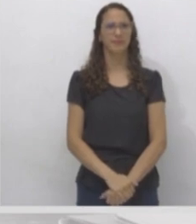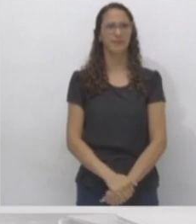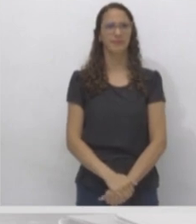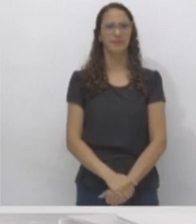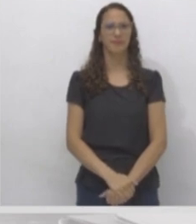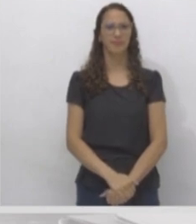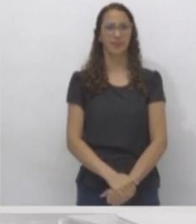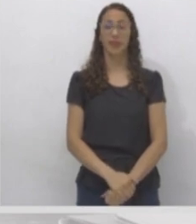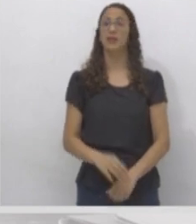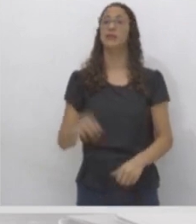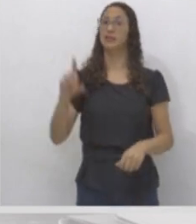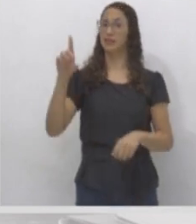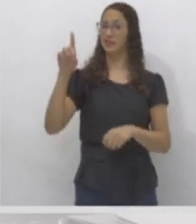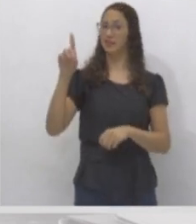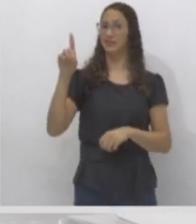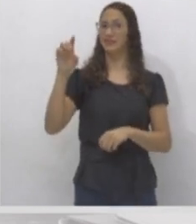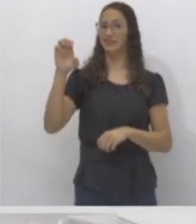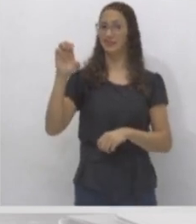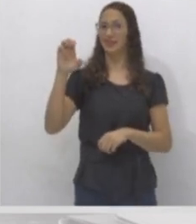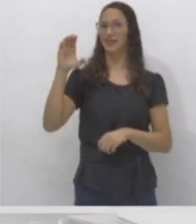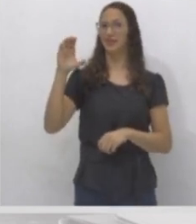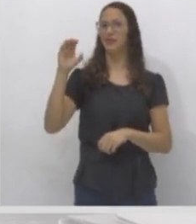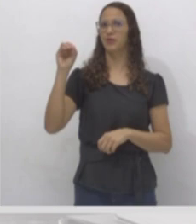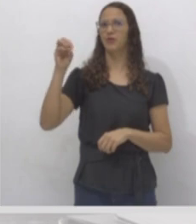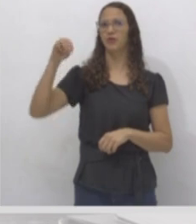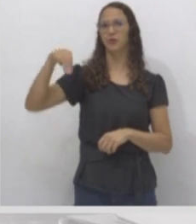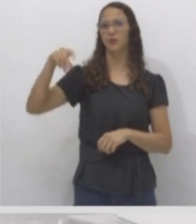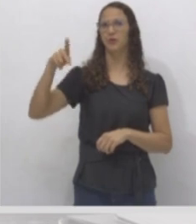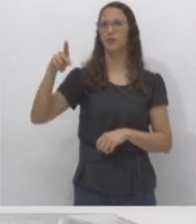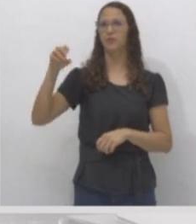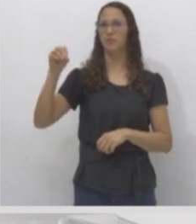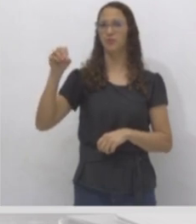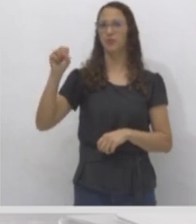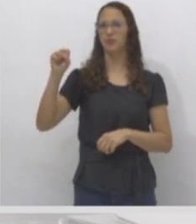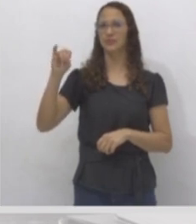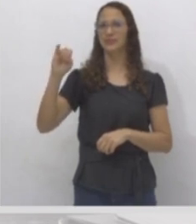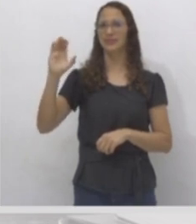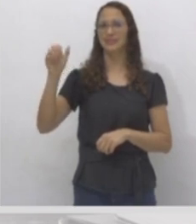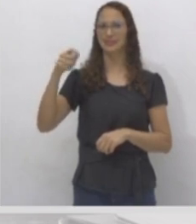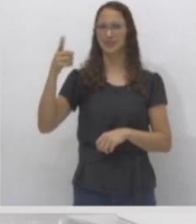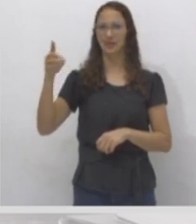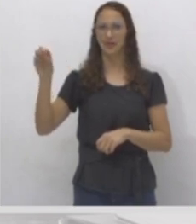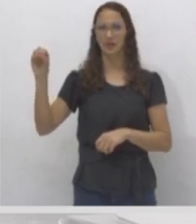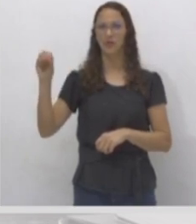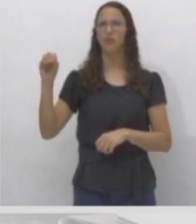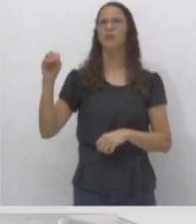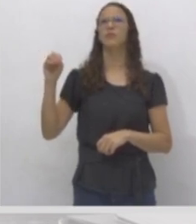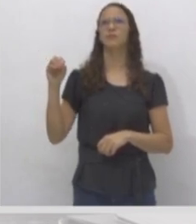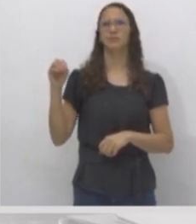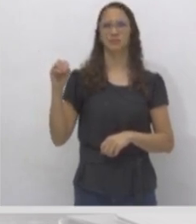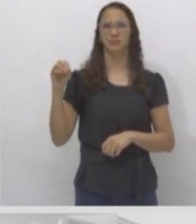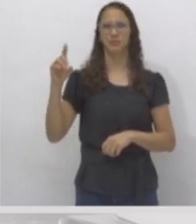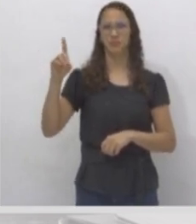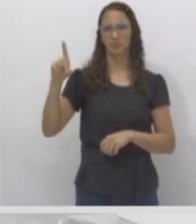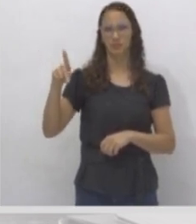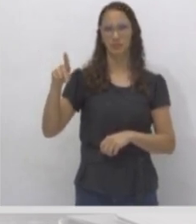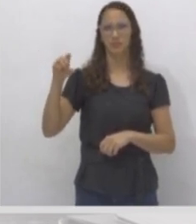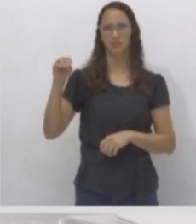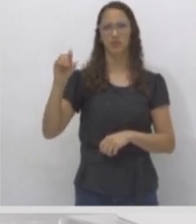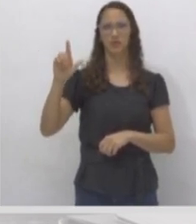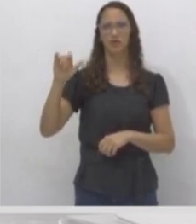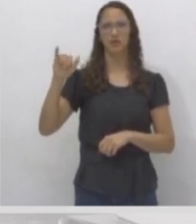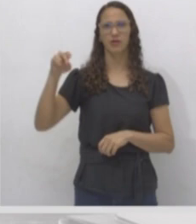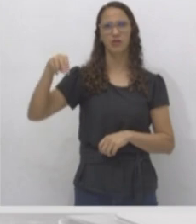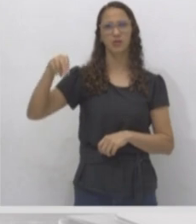de decomposição é a decomposição na forma polinomial, onde nós vamos usar o numeral, colocar novamente